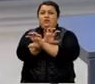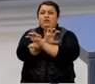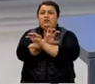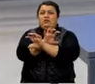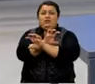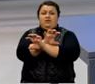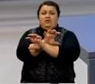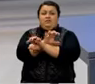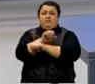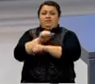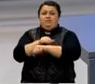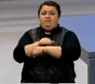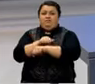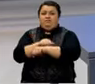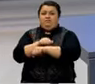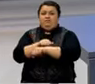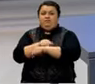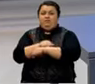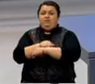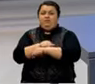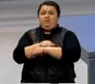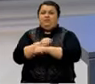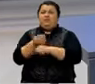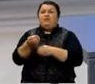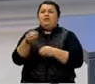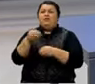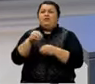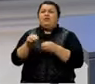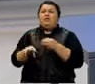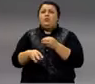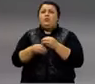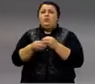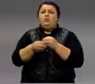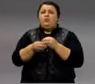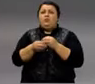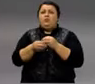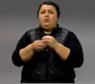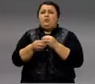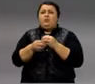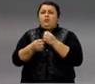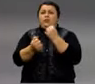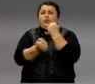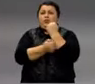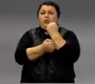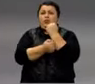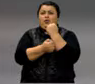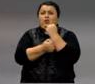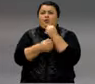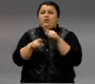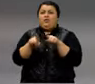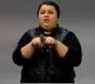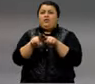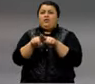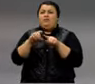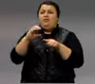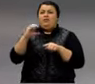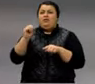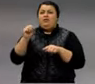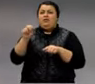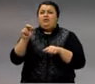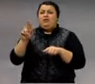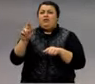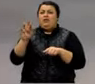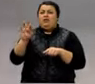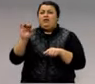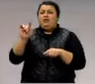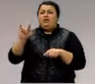O sistema esquelético é composto por ossos e cartilagens, tá? Aqui a gente